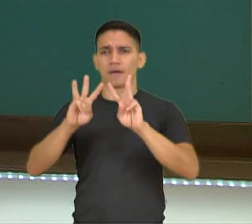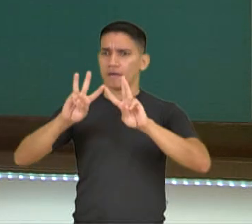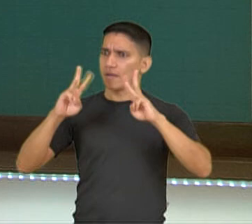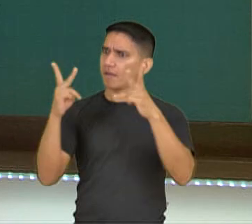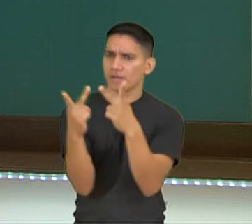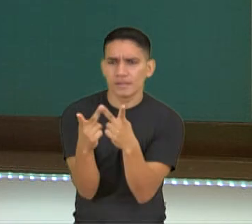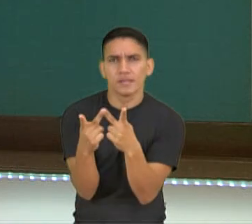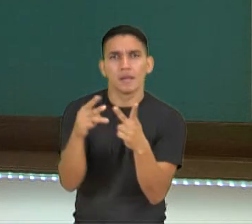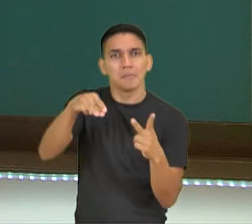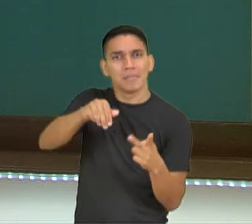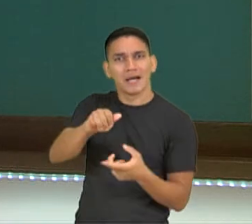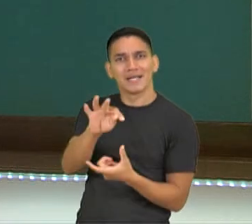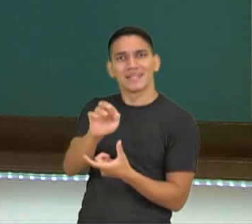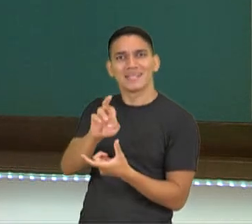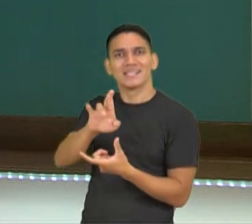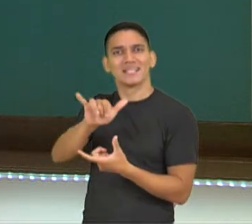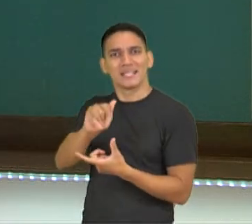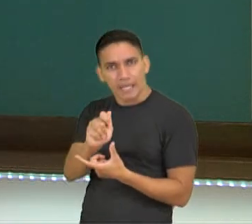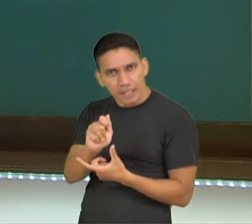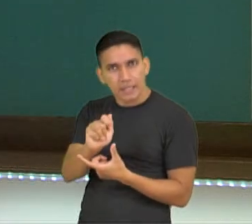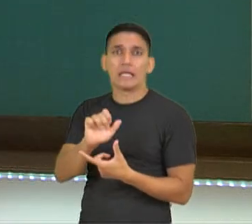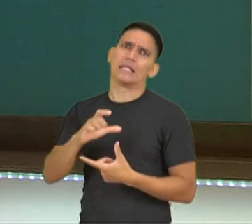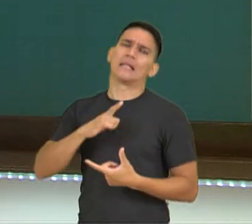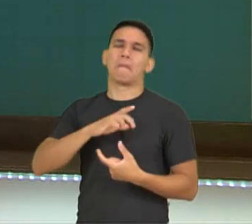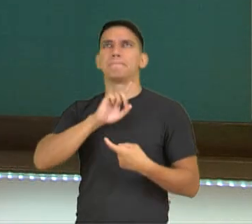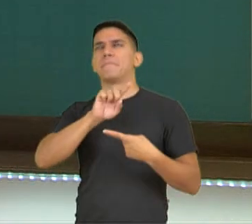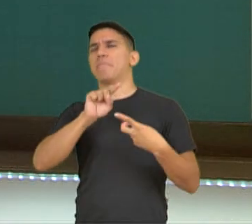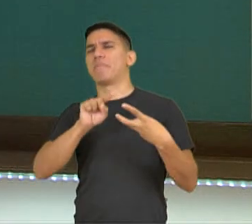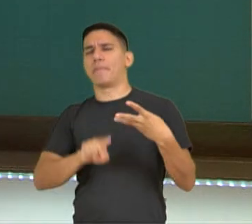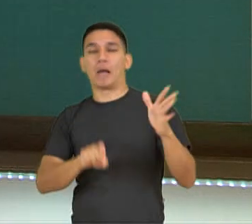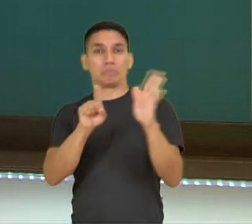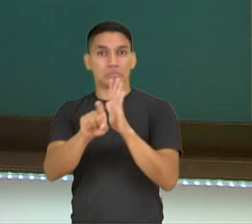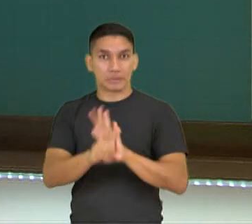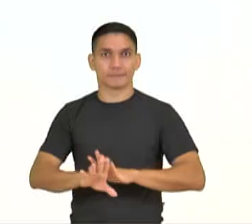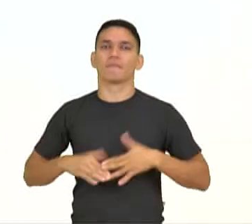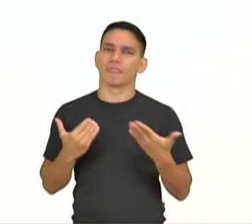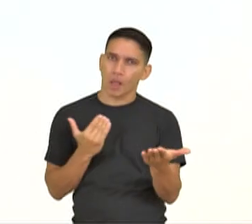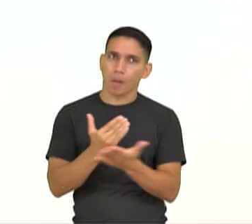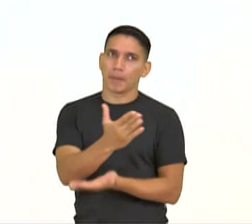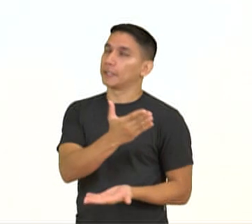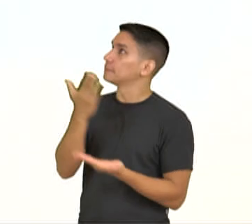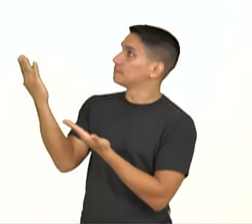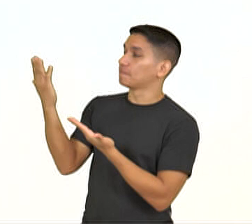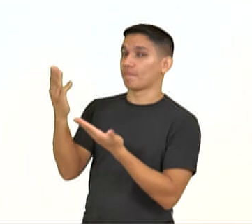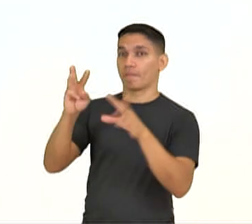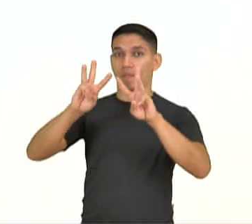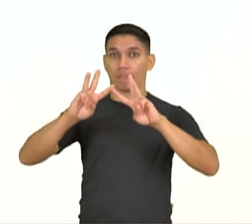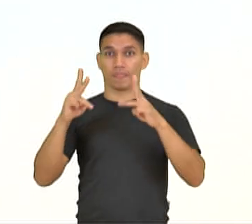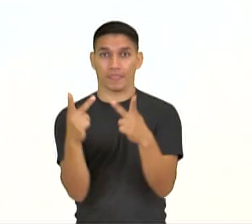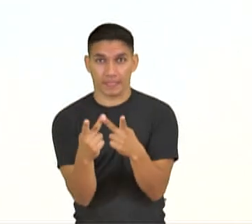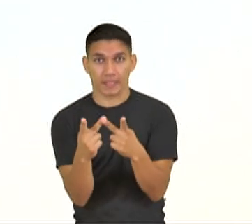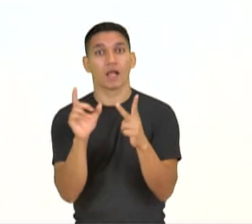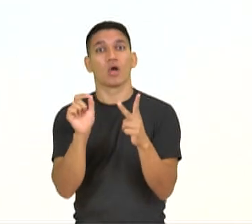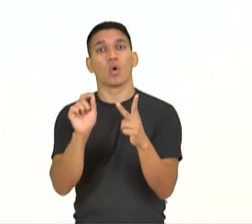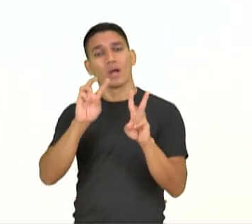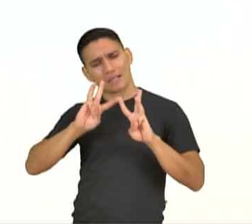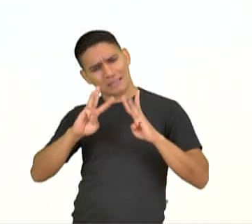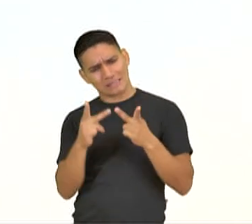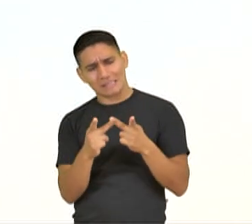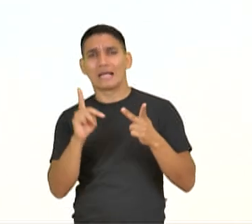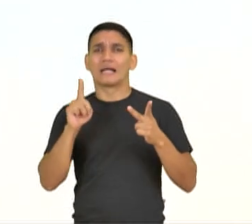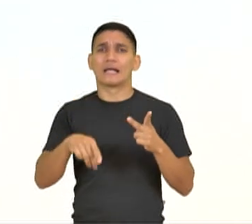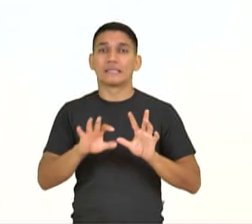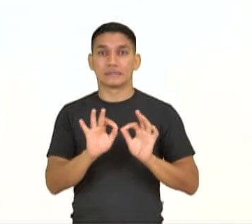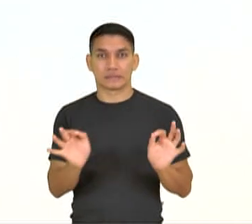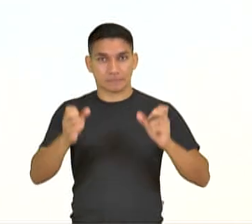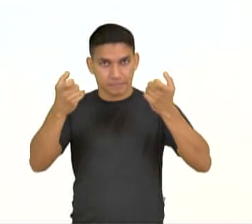responder ao longo dessa aula, certo? Então começamos com matéria. Tá? Então, matéria, a definição mais simples que nós temos,